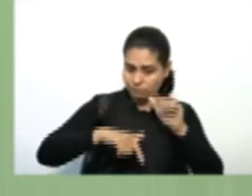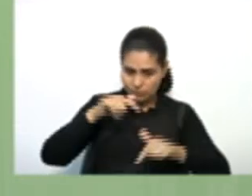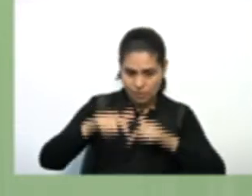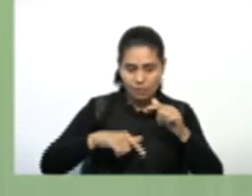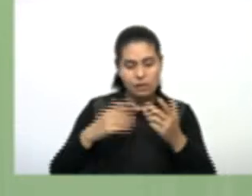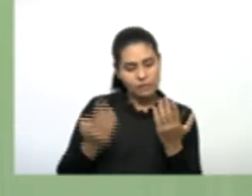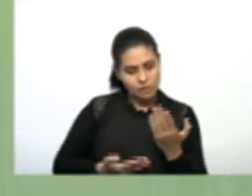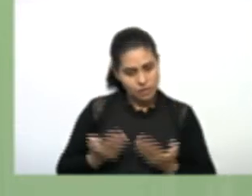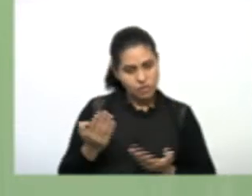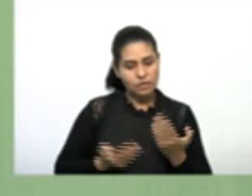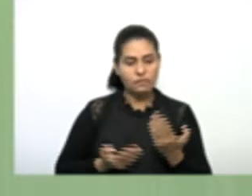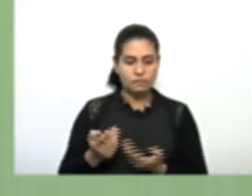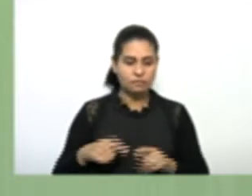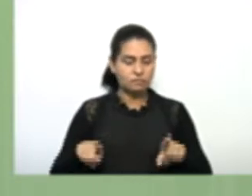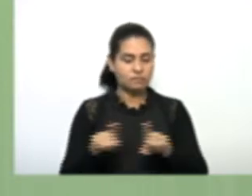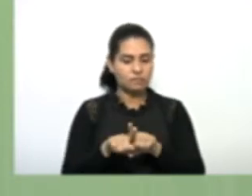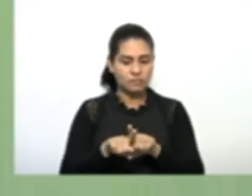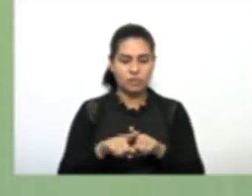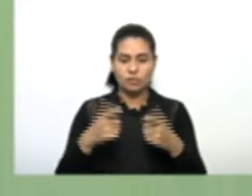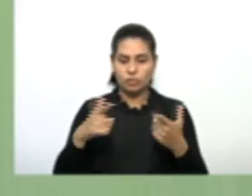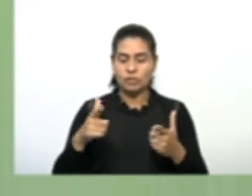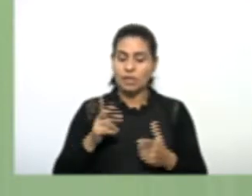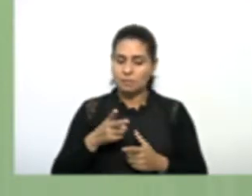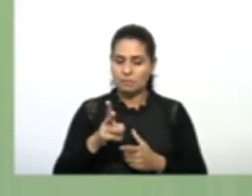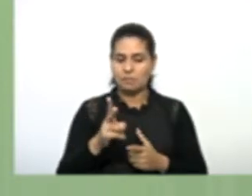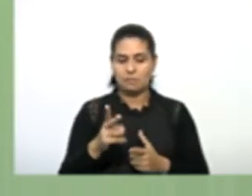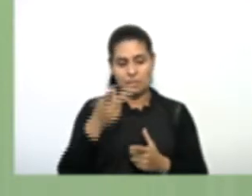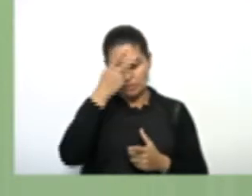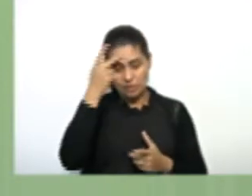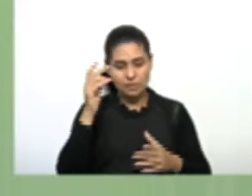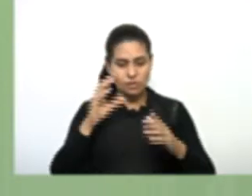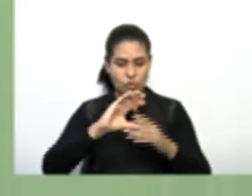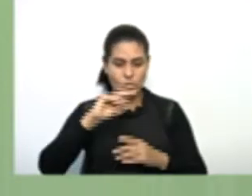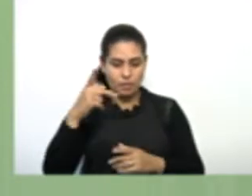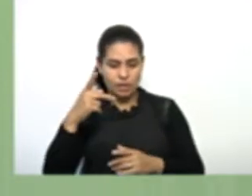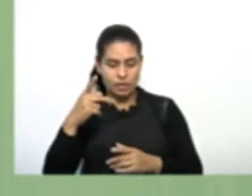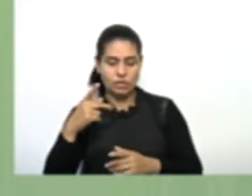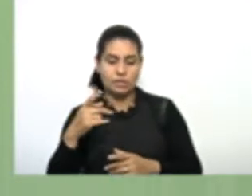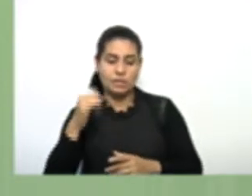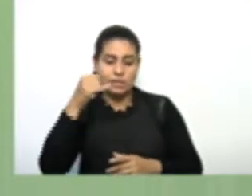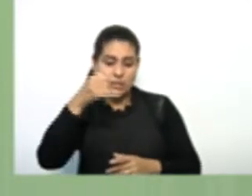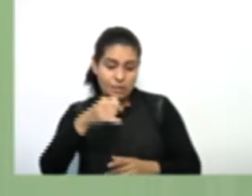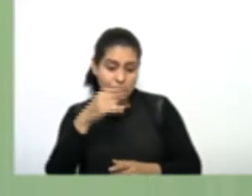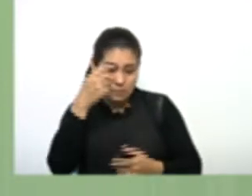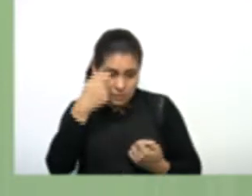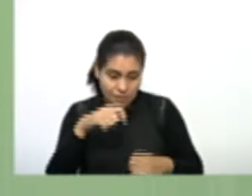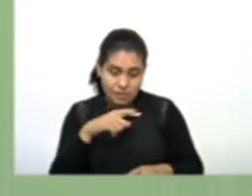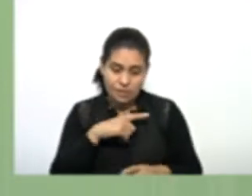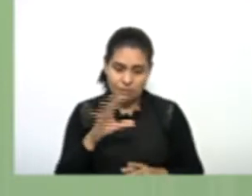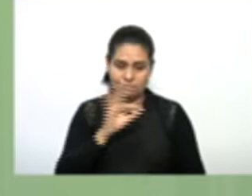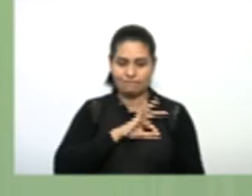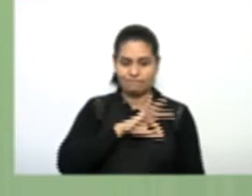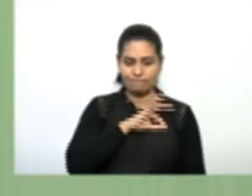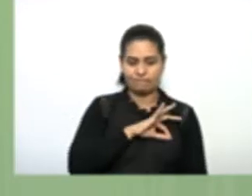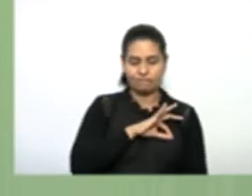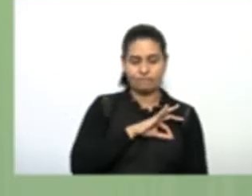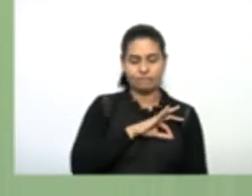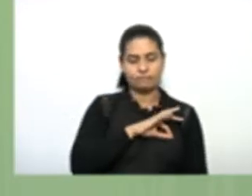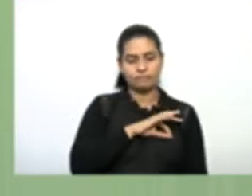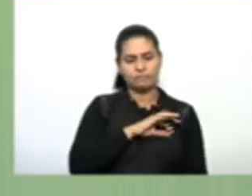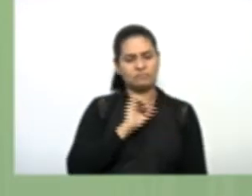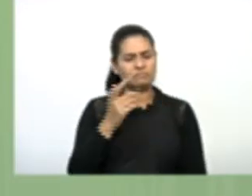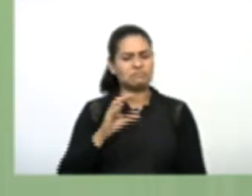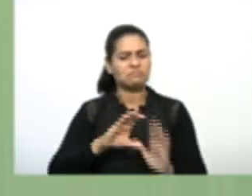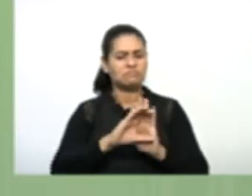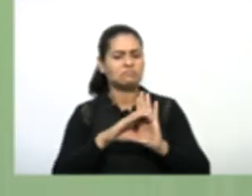prestar serviços de natureza não eventual a empregador, sob dependência deste e mediante salário. Com esse